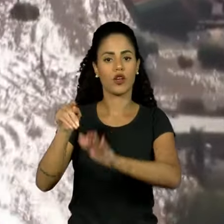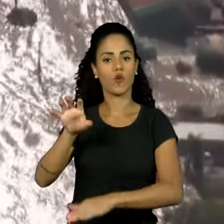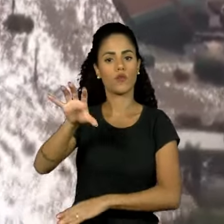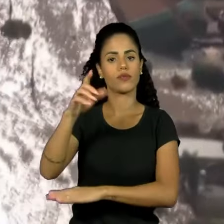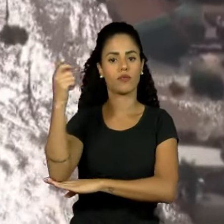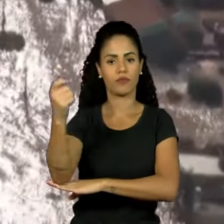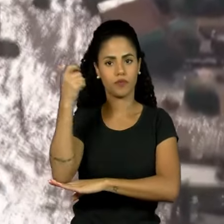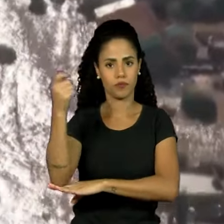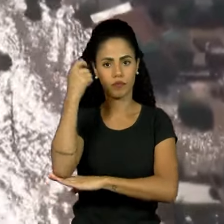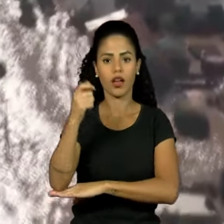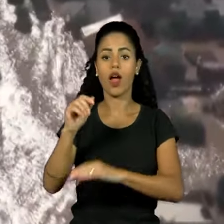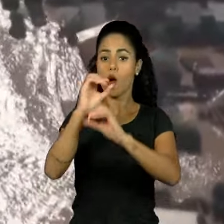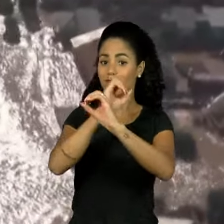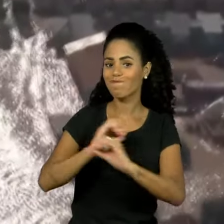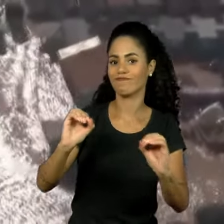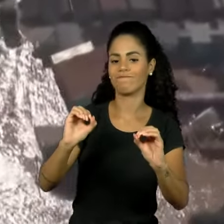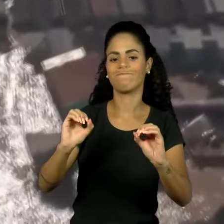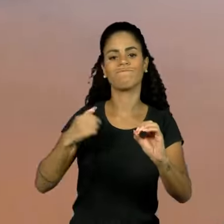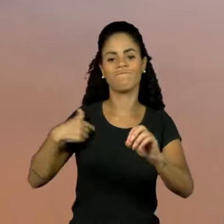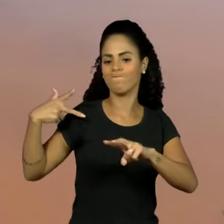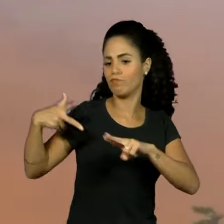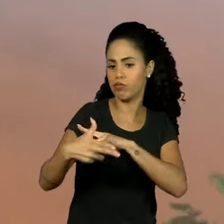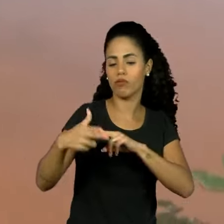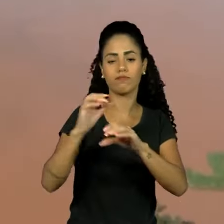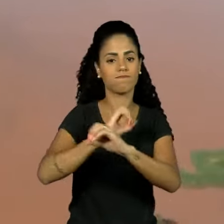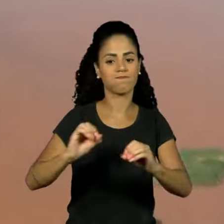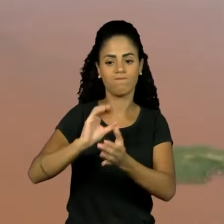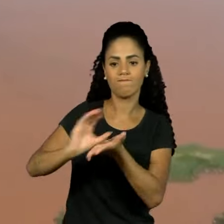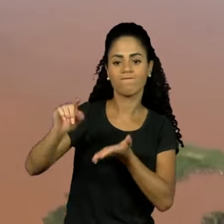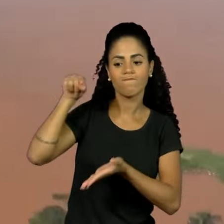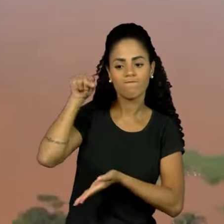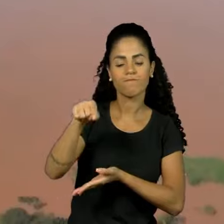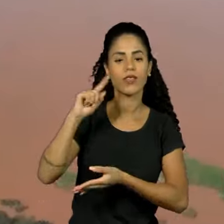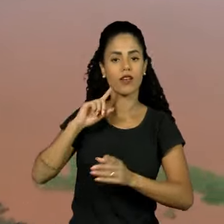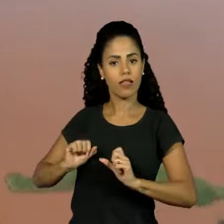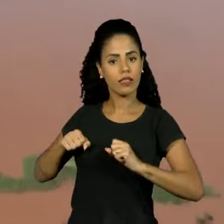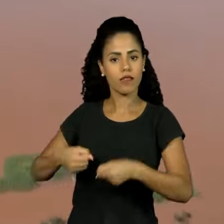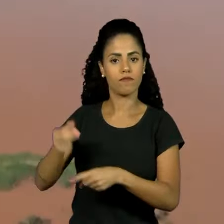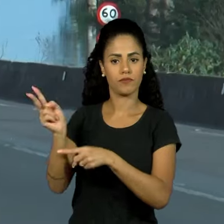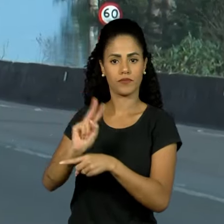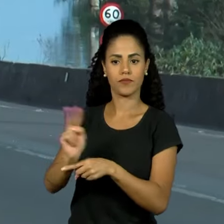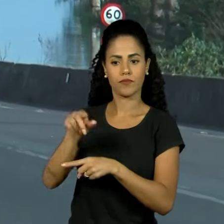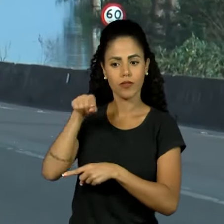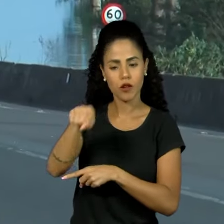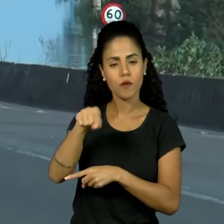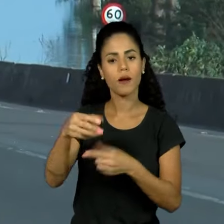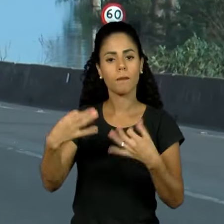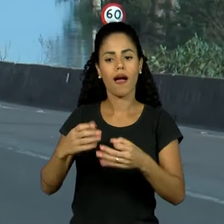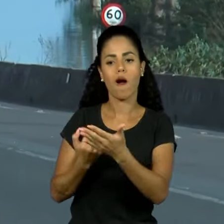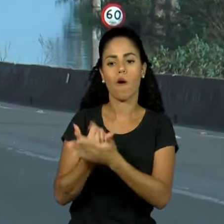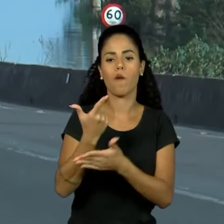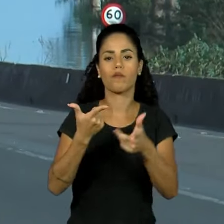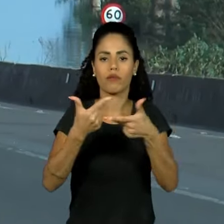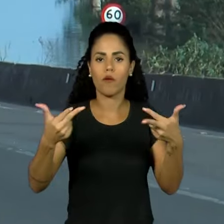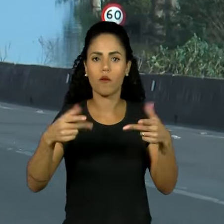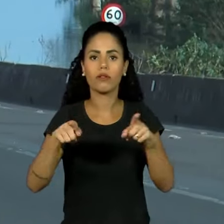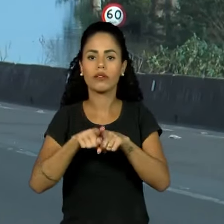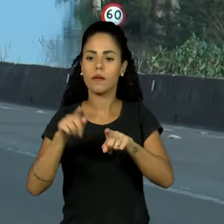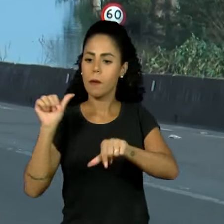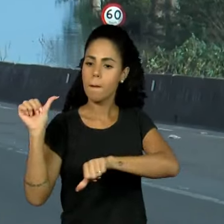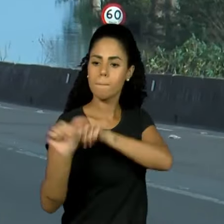fim, foi zerado. Os cortes nas verbas destinadas à defesa civil para a compra de equipamentos e mudanças